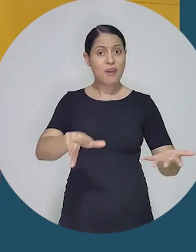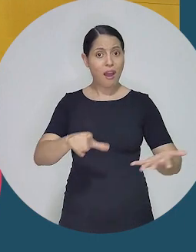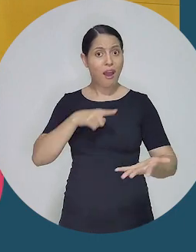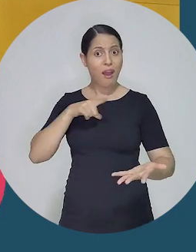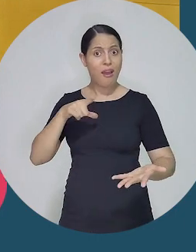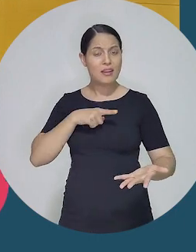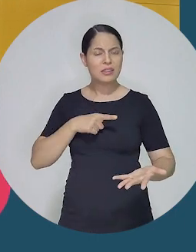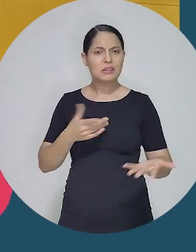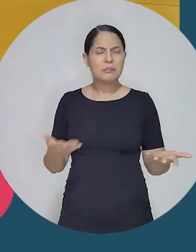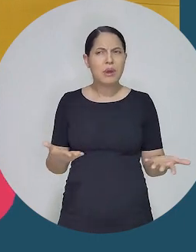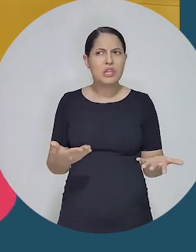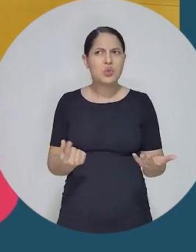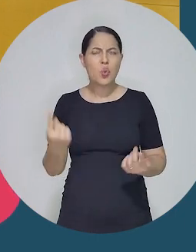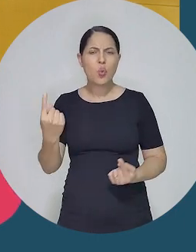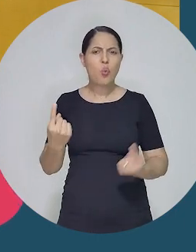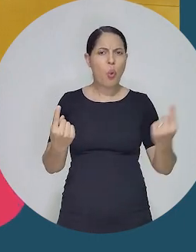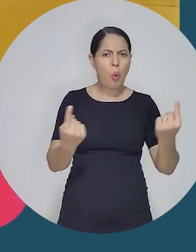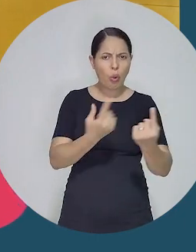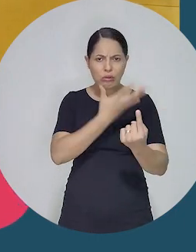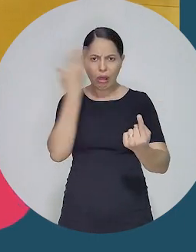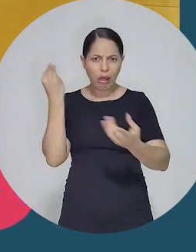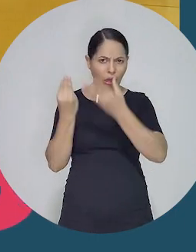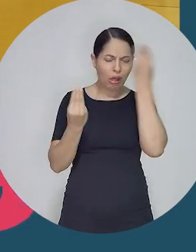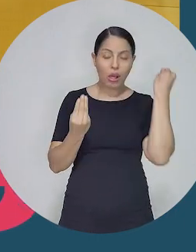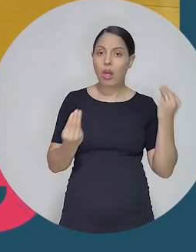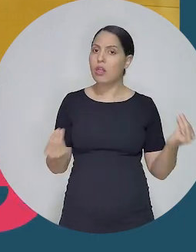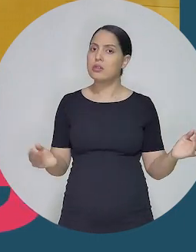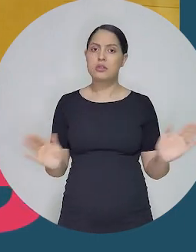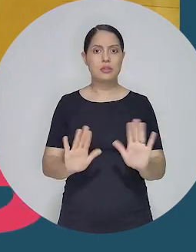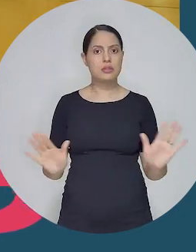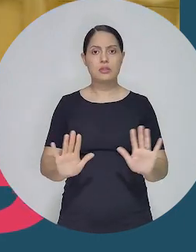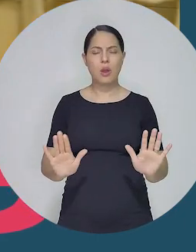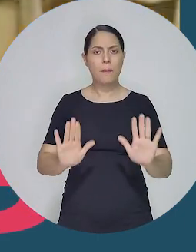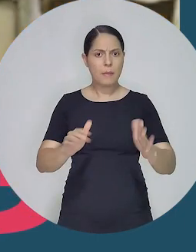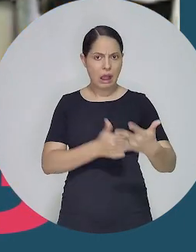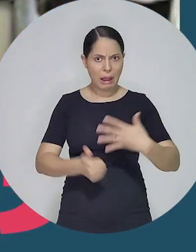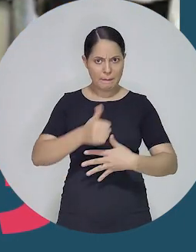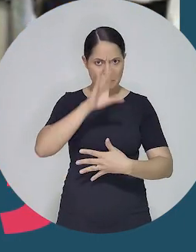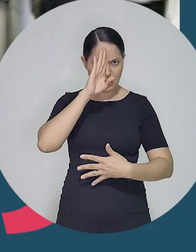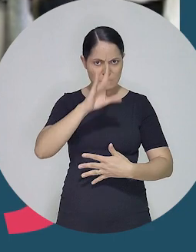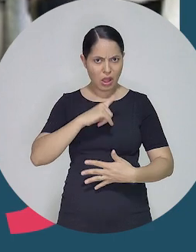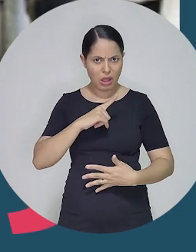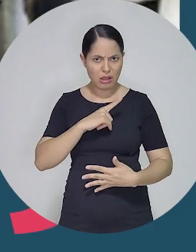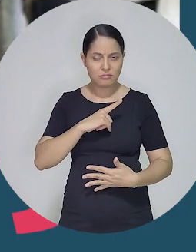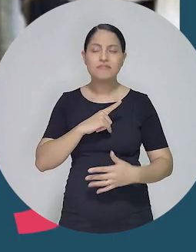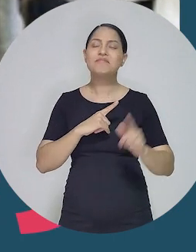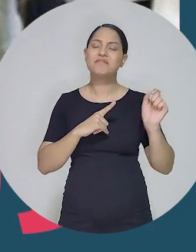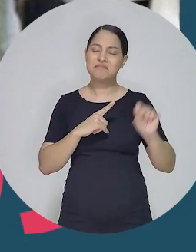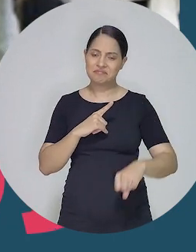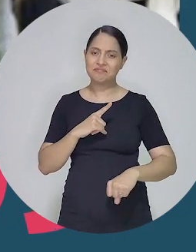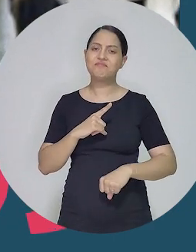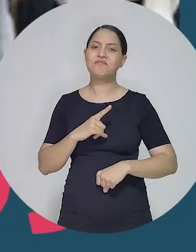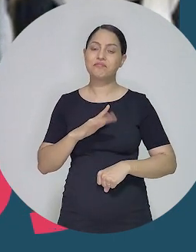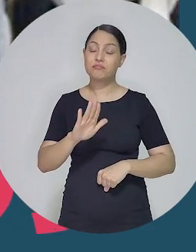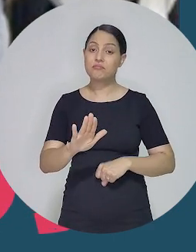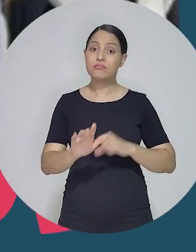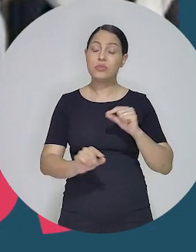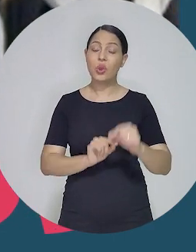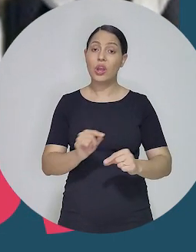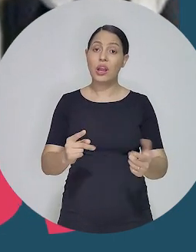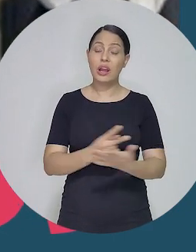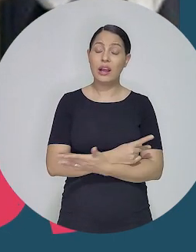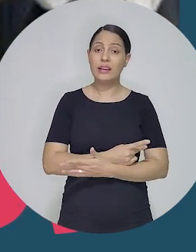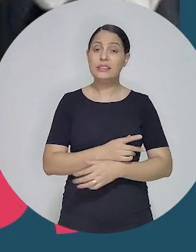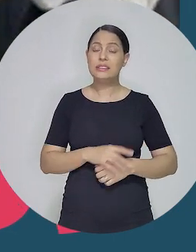chegando e algumas coisas não é que são esquecidas, mas elas não são priorizadas. E a